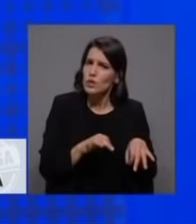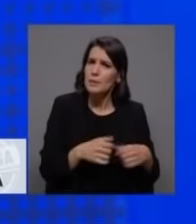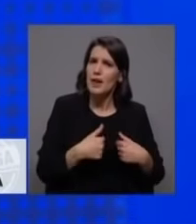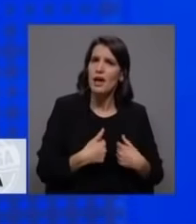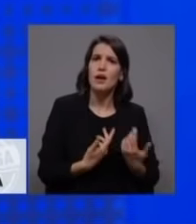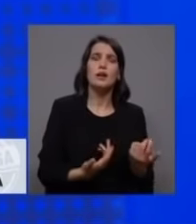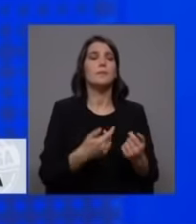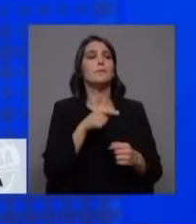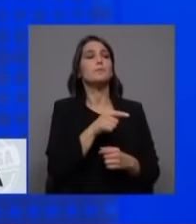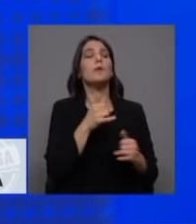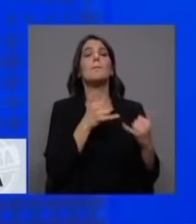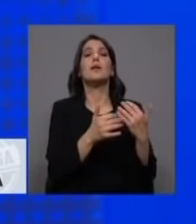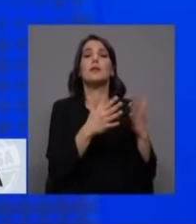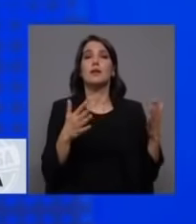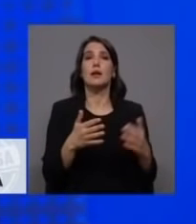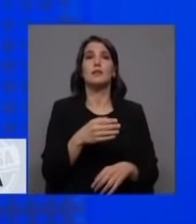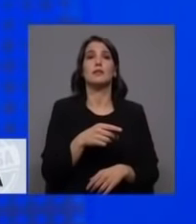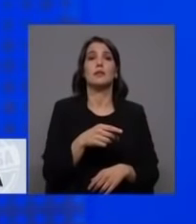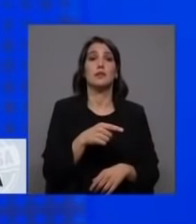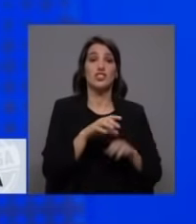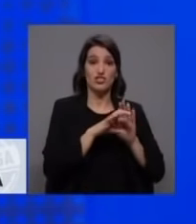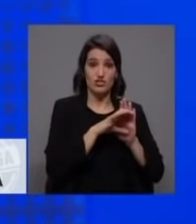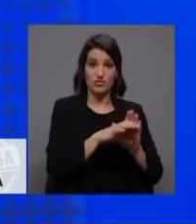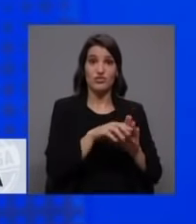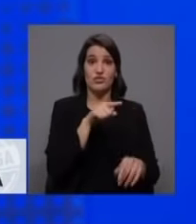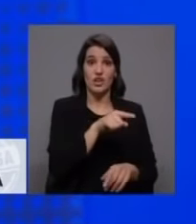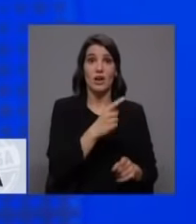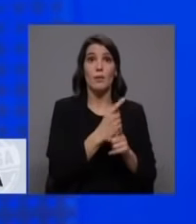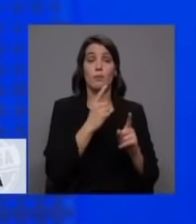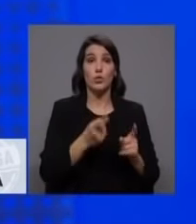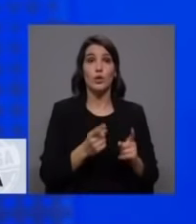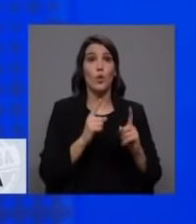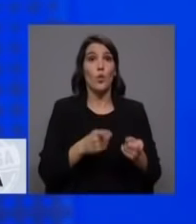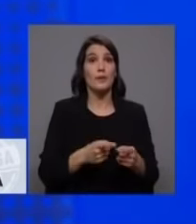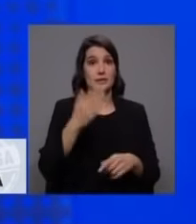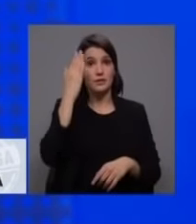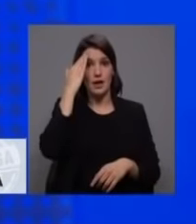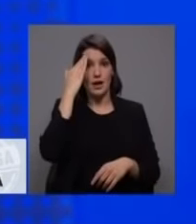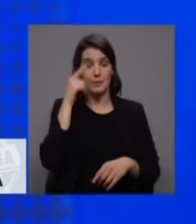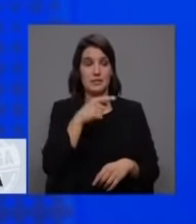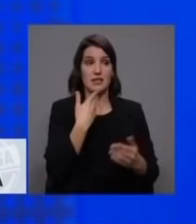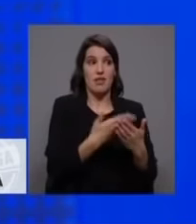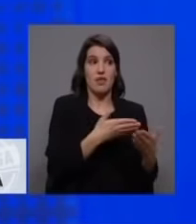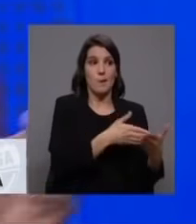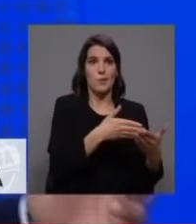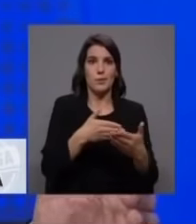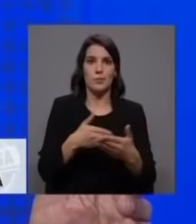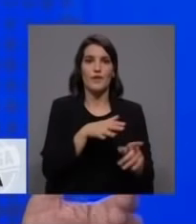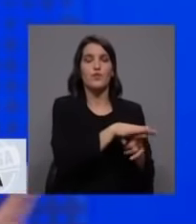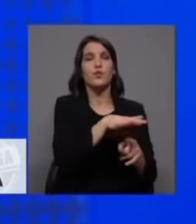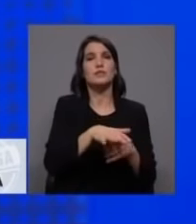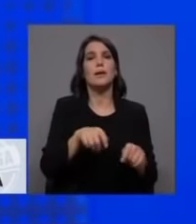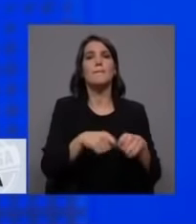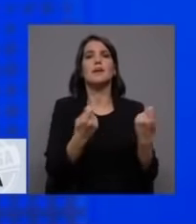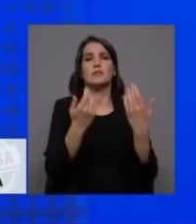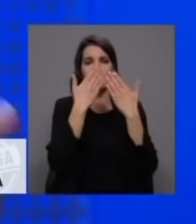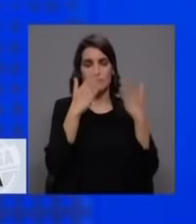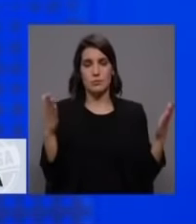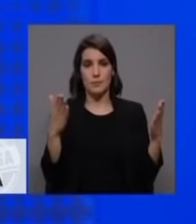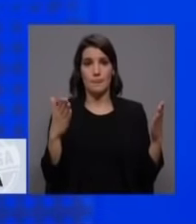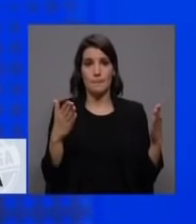gato miar fato grande primos partidos como chega e quando começam a cateter precisar de condicionar e influenciando os partidos núcleo